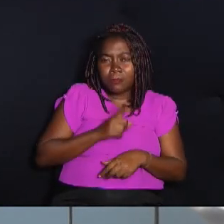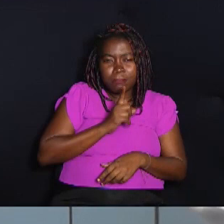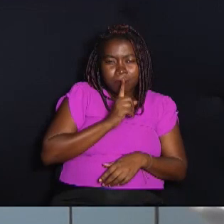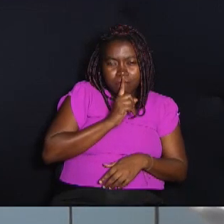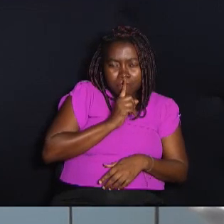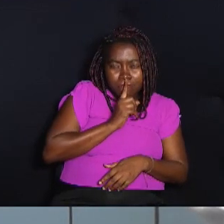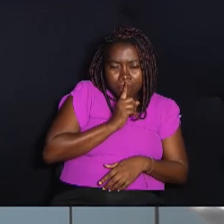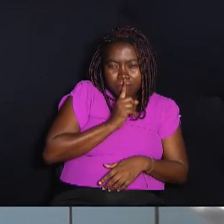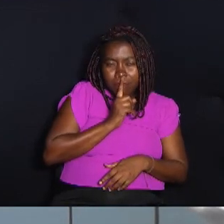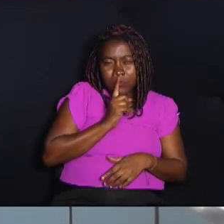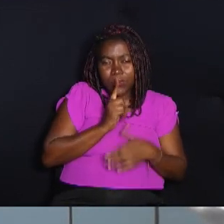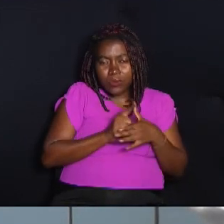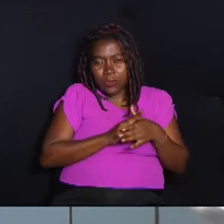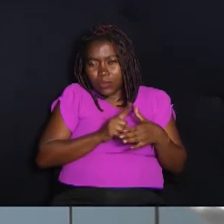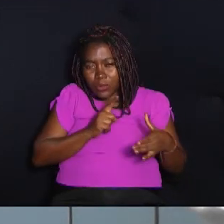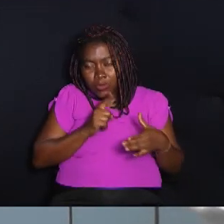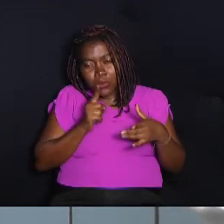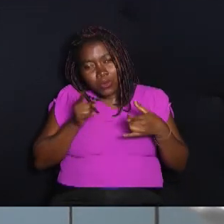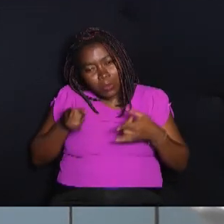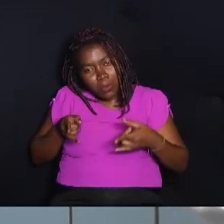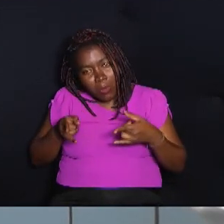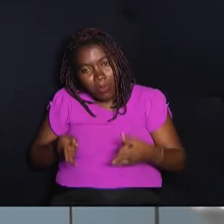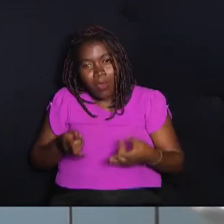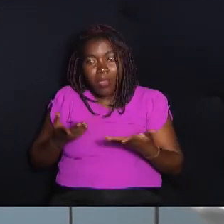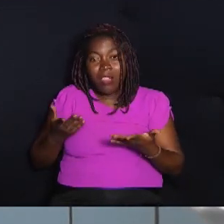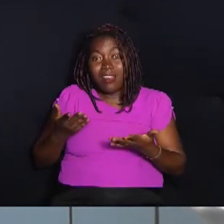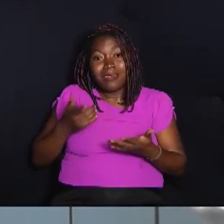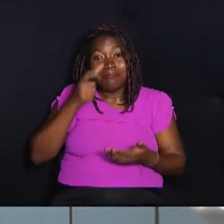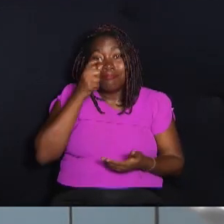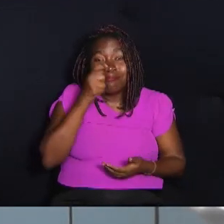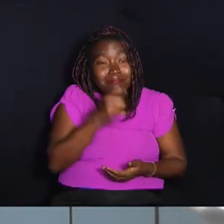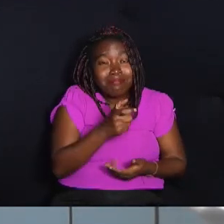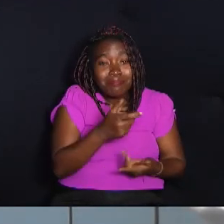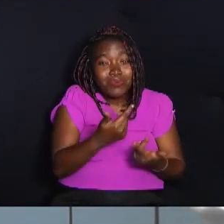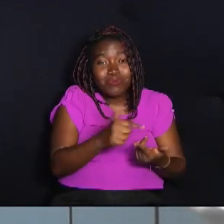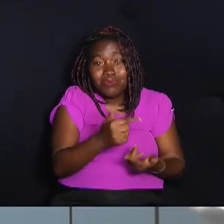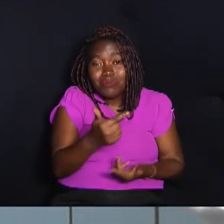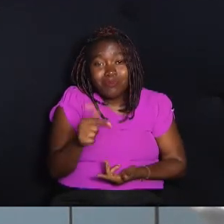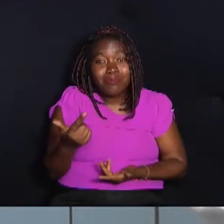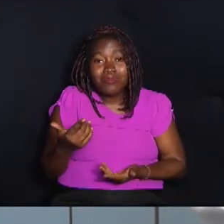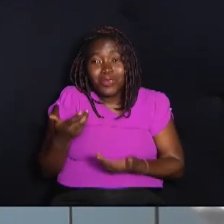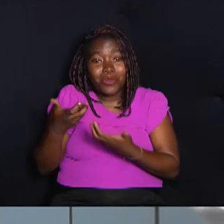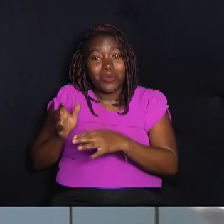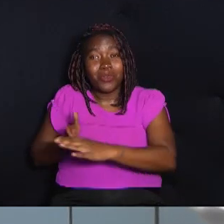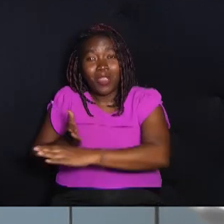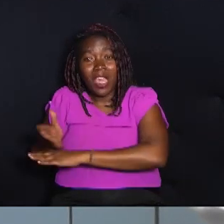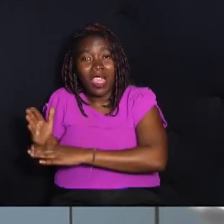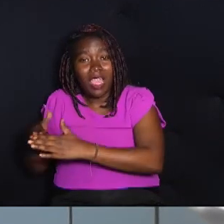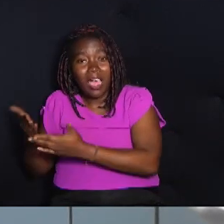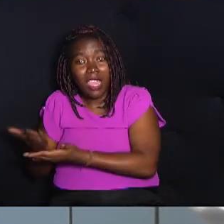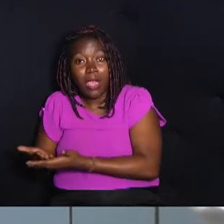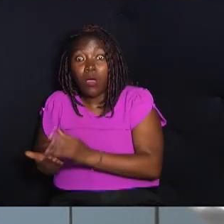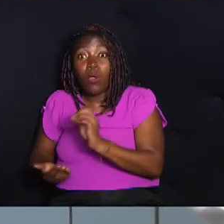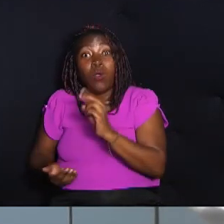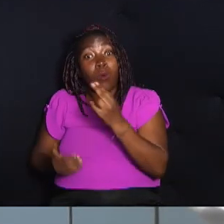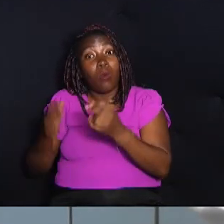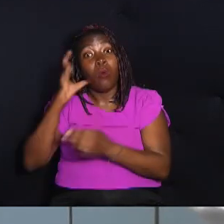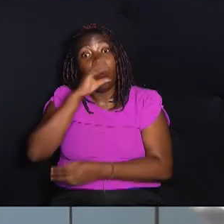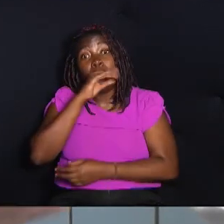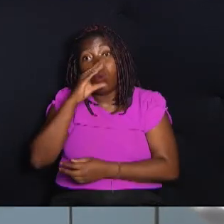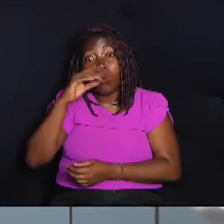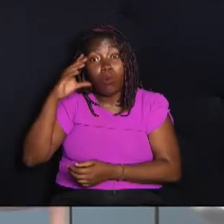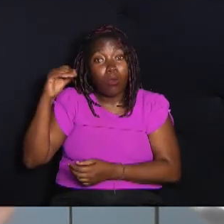que ela já não se interessa por algumas coisas, enfim, não quer mais ir para a escola, ou adulto mesmo,